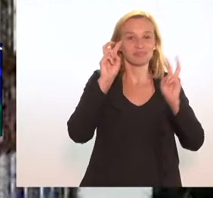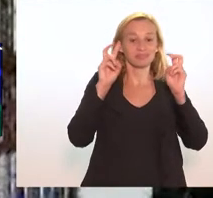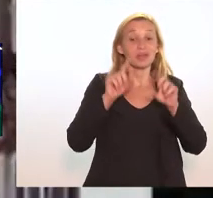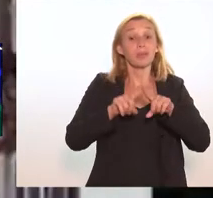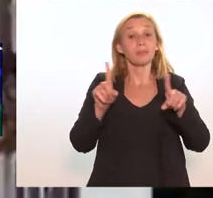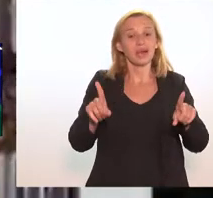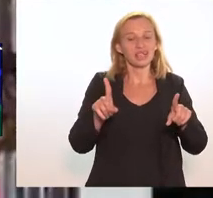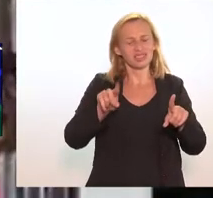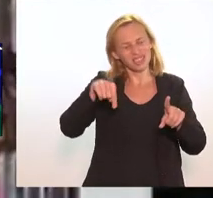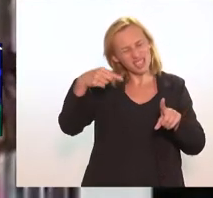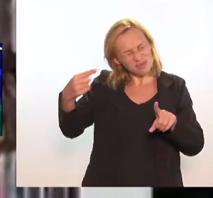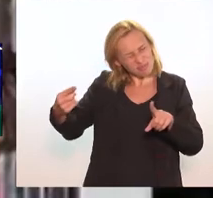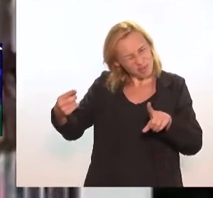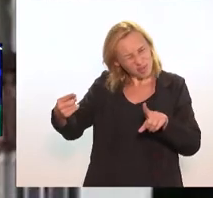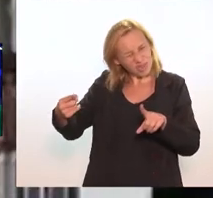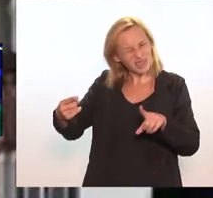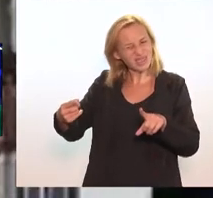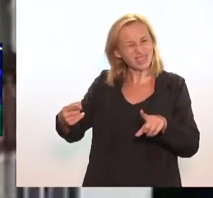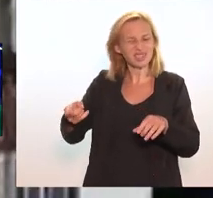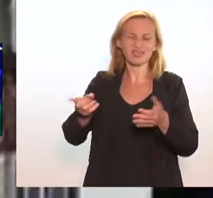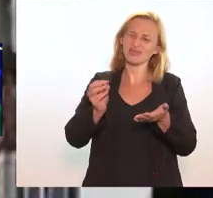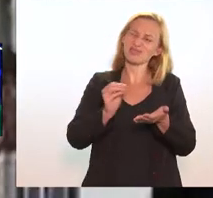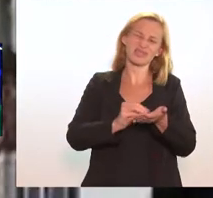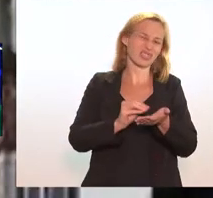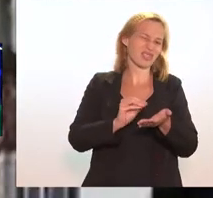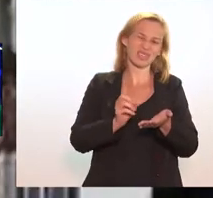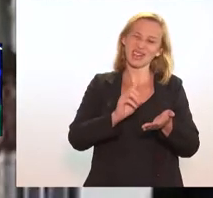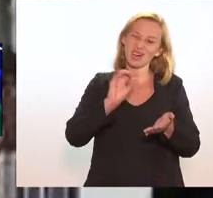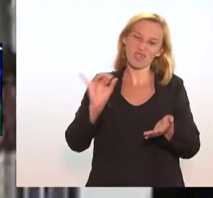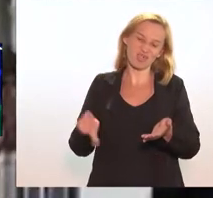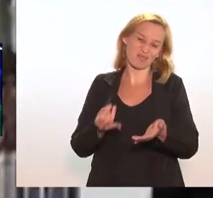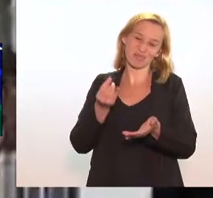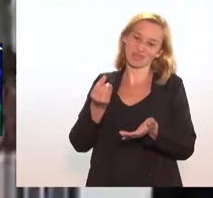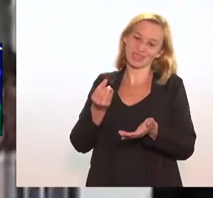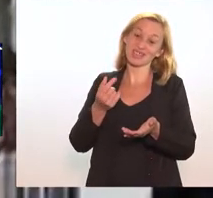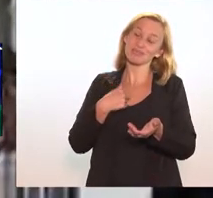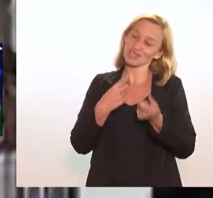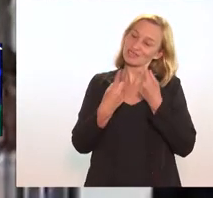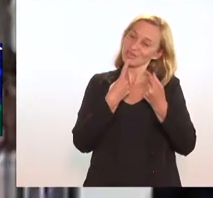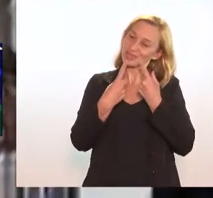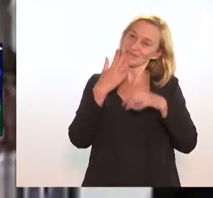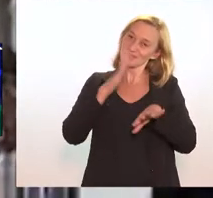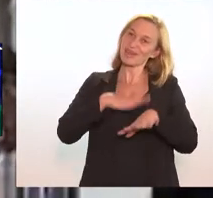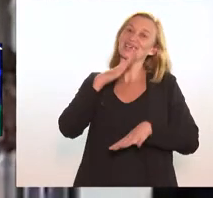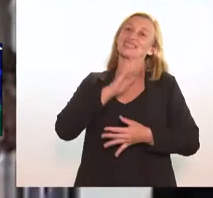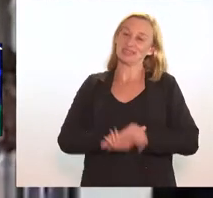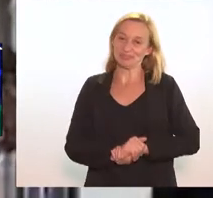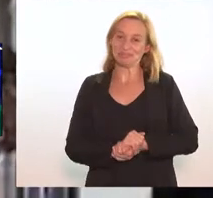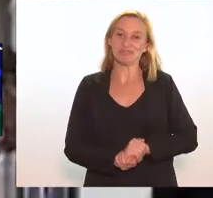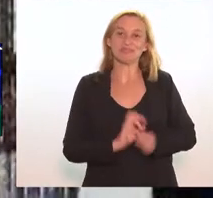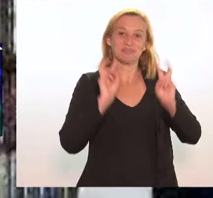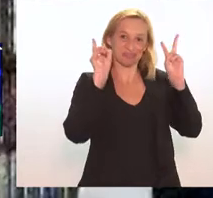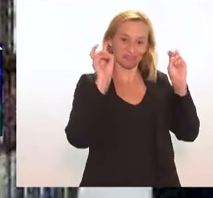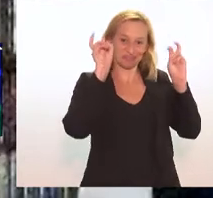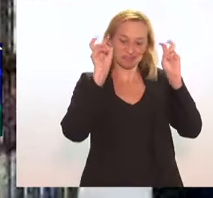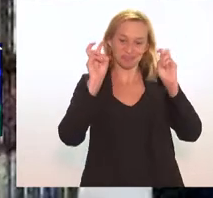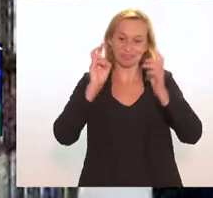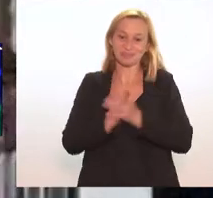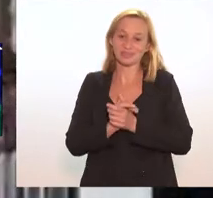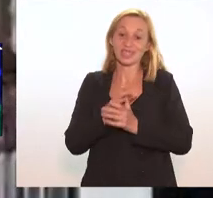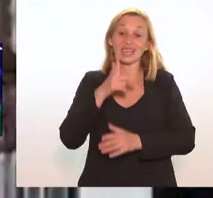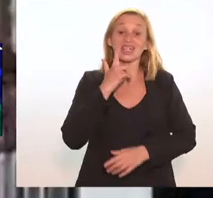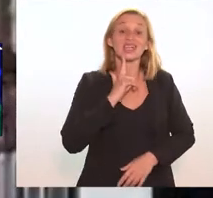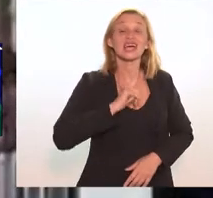Mas isso aí eu vou deixar, porque não vai faltar oportunidade para a gente discutir, entendeu? Essa questão da